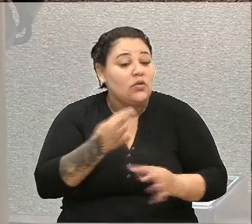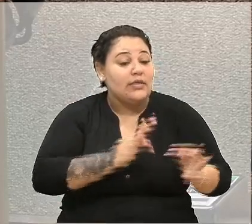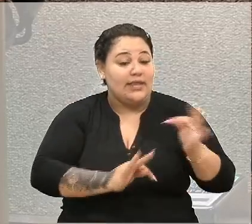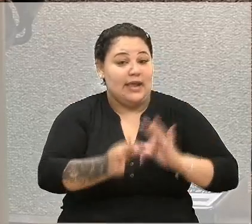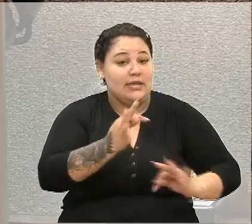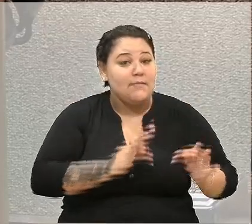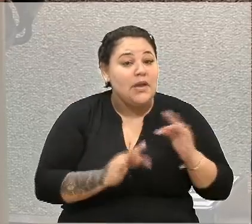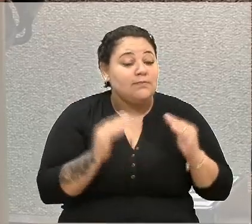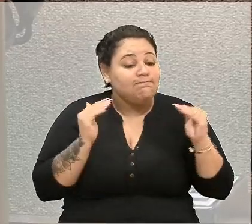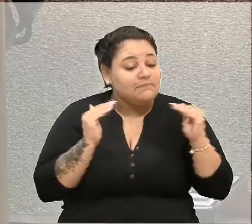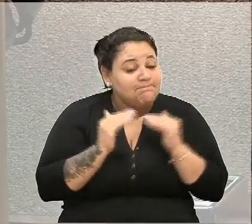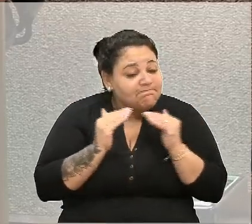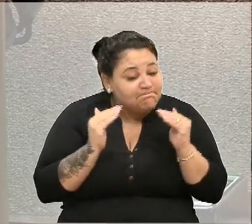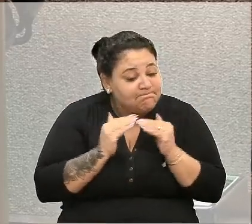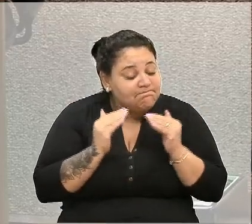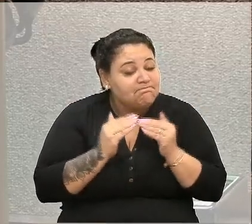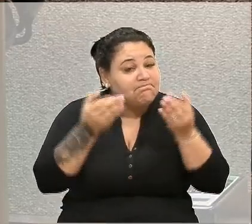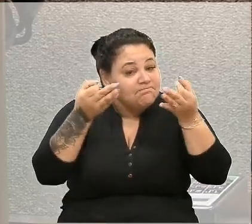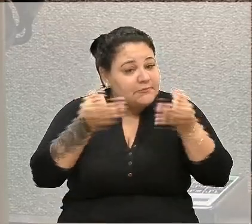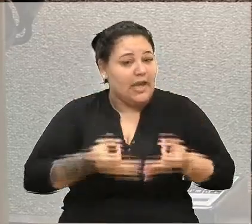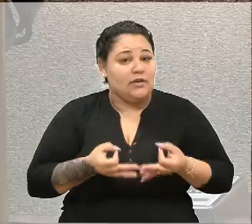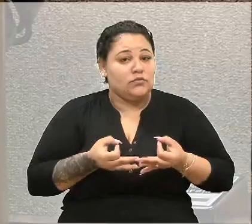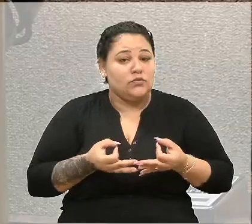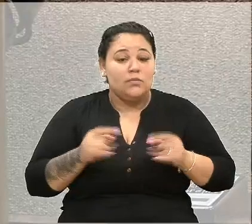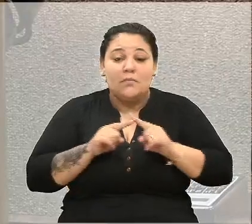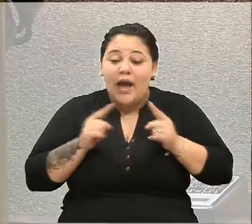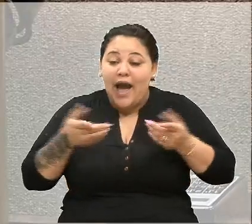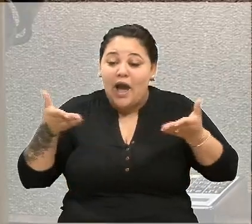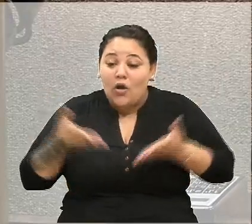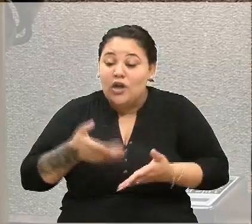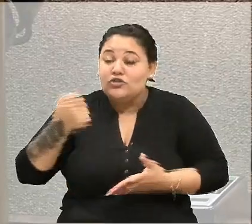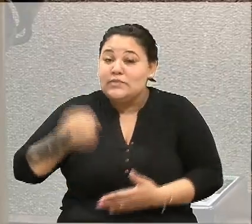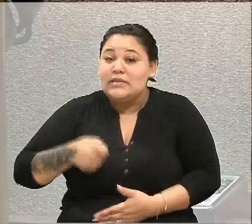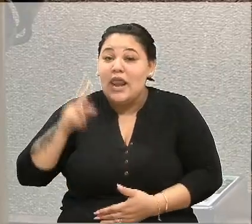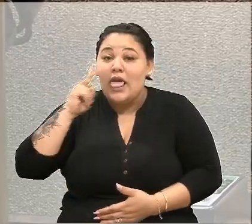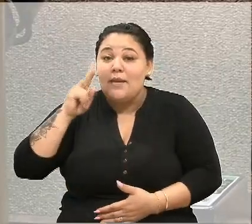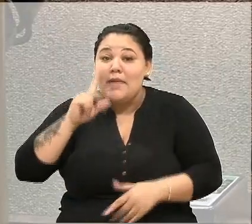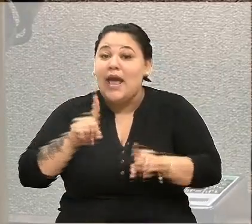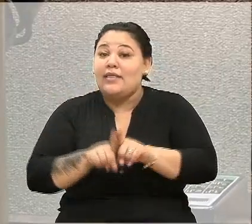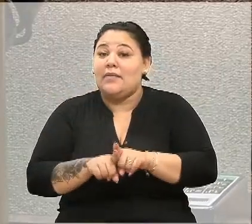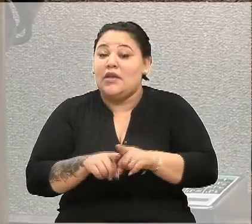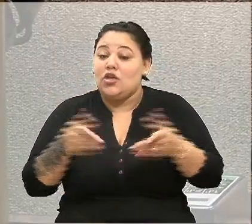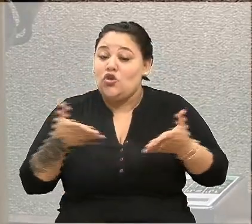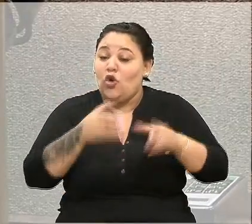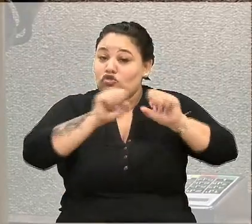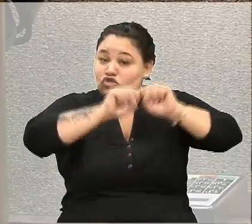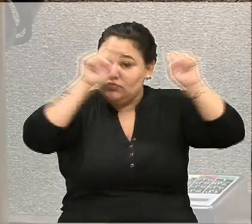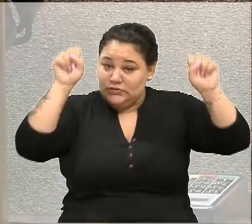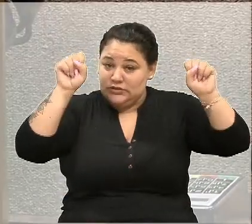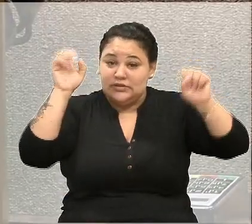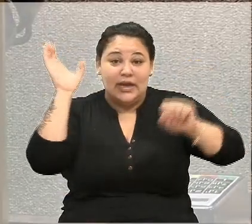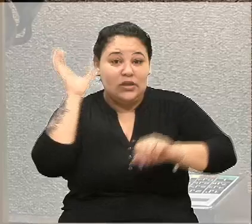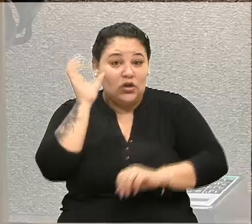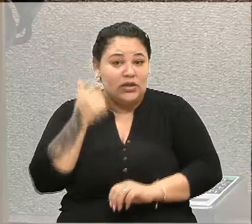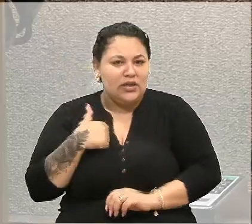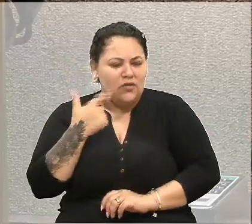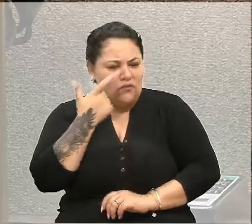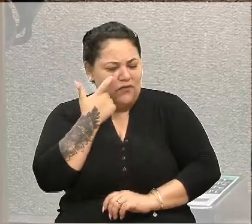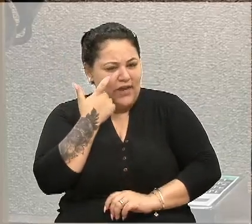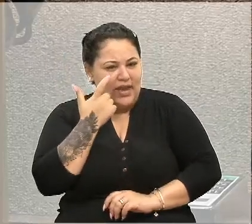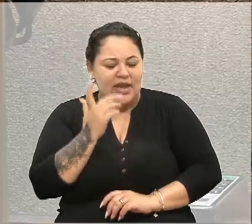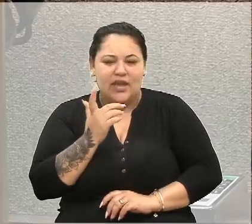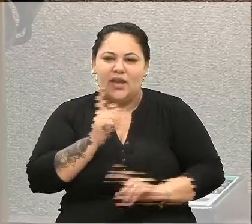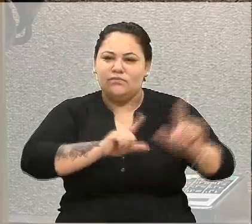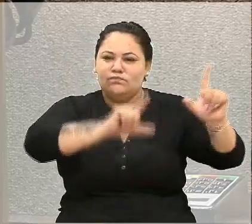que realmente elas precisam. Agora, nós precisamos pontuar, e hoje pela manhã, vereador Cadori, assistindo ali a reportagem da